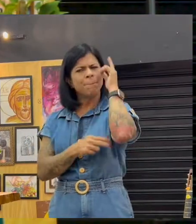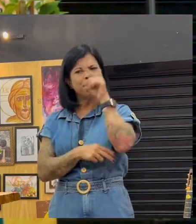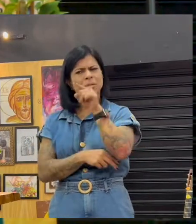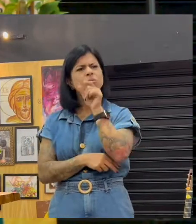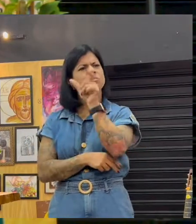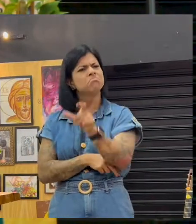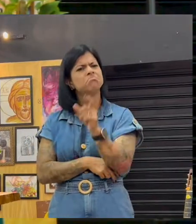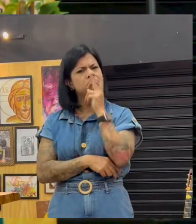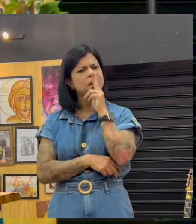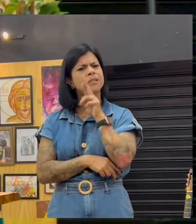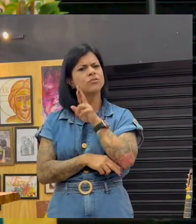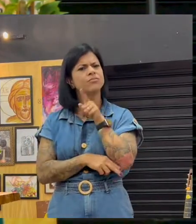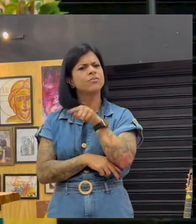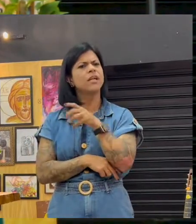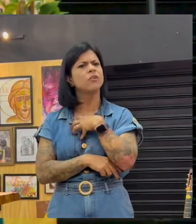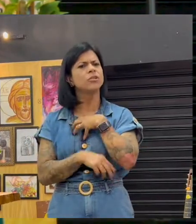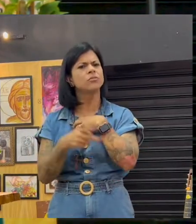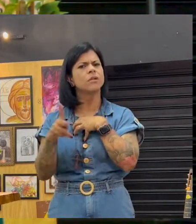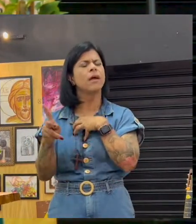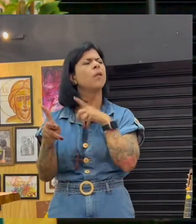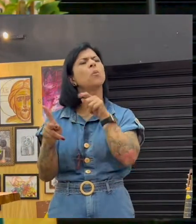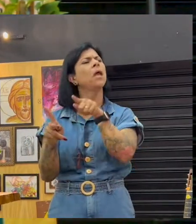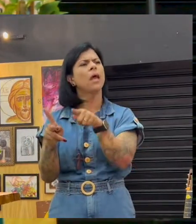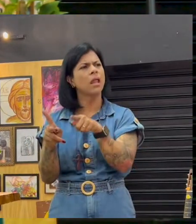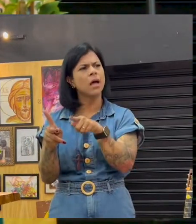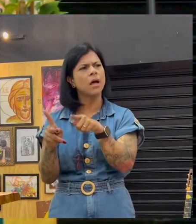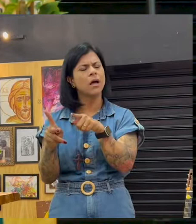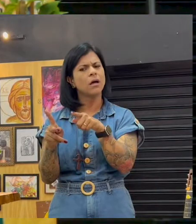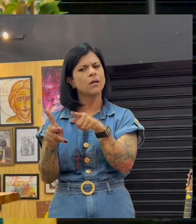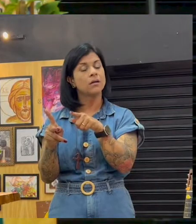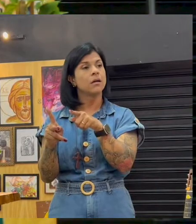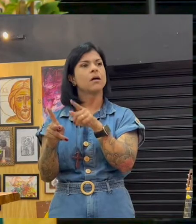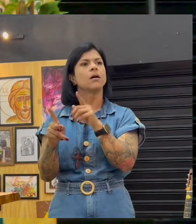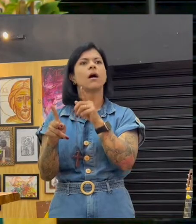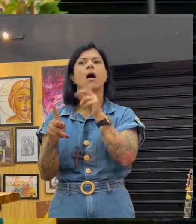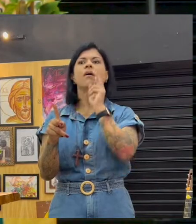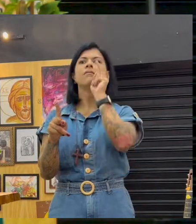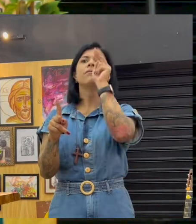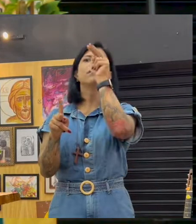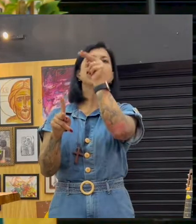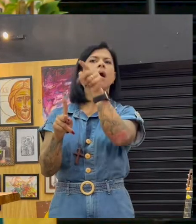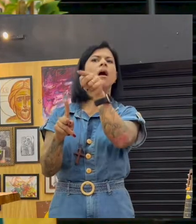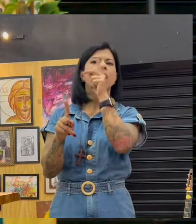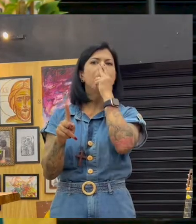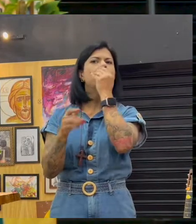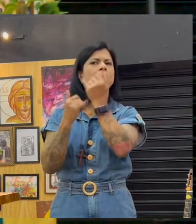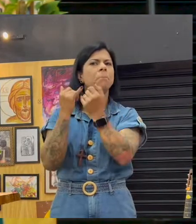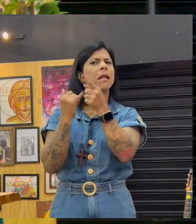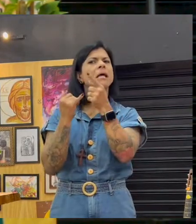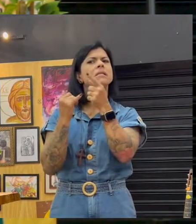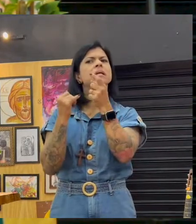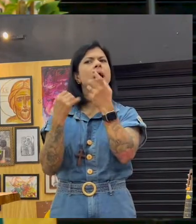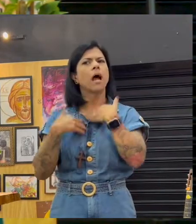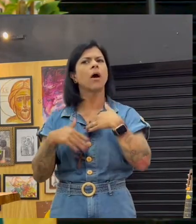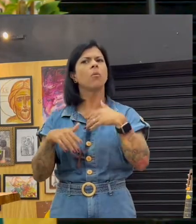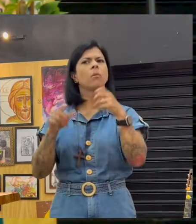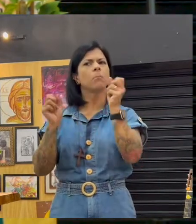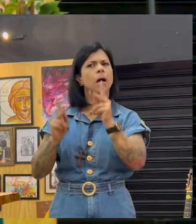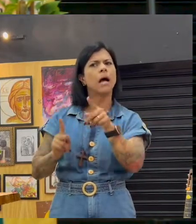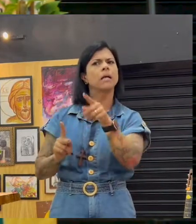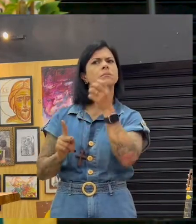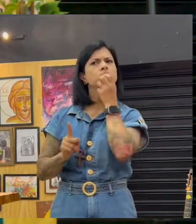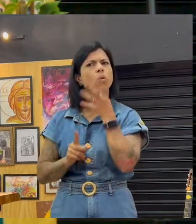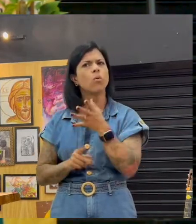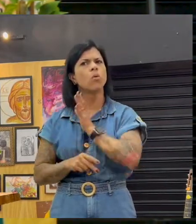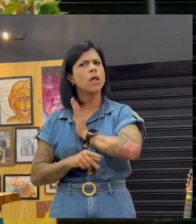entendendo isso. Você não é o que você faz. Você não é o que você faz, mas é o que você se torna. Nós